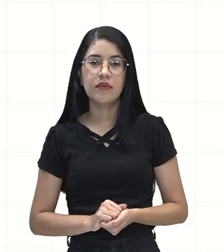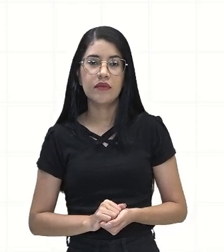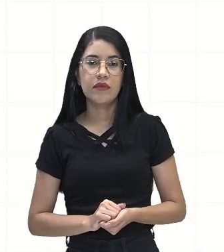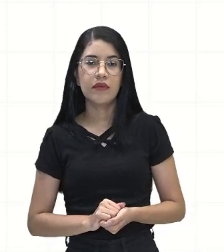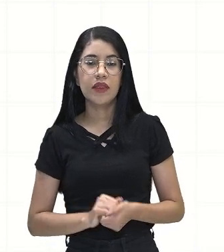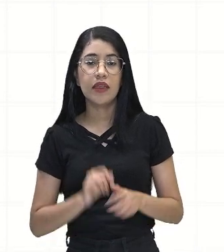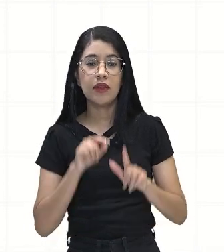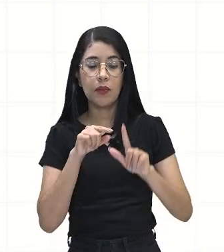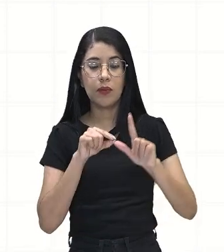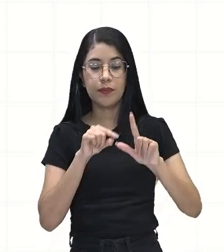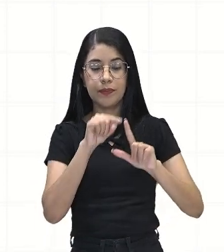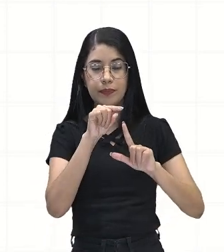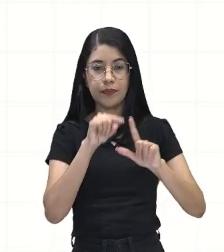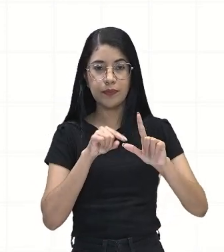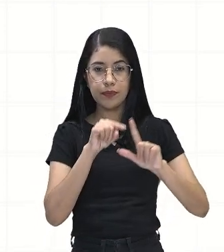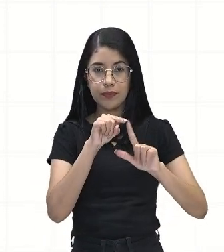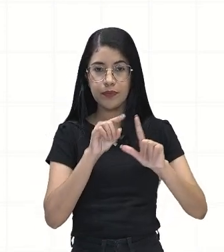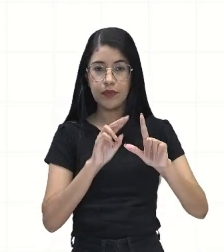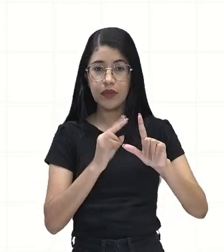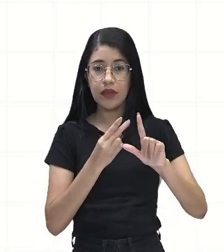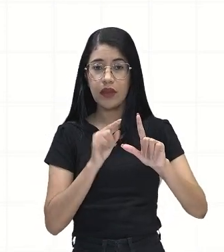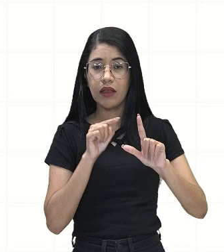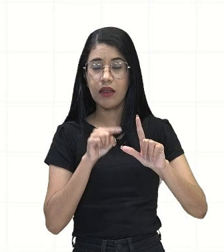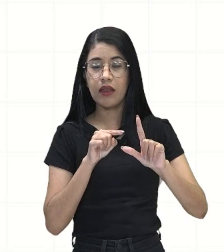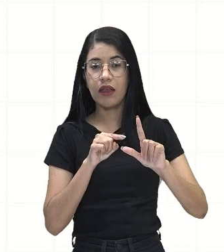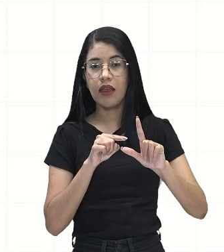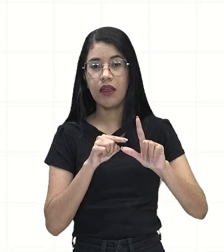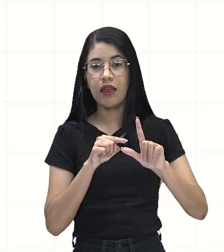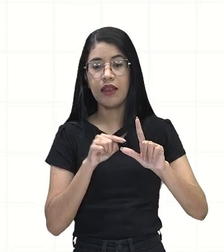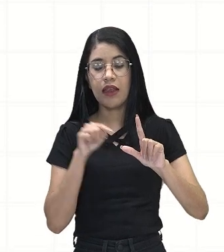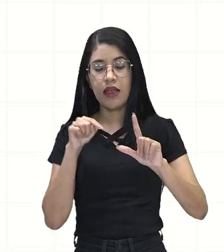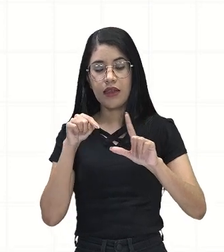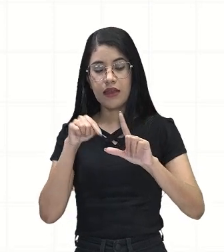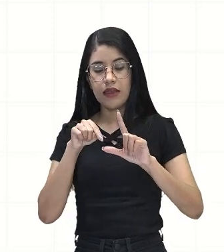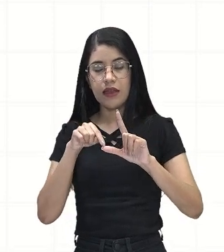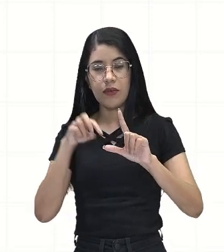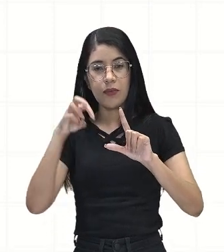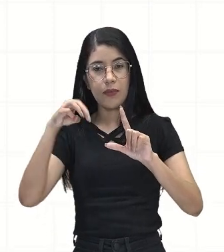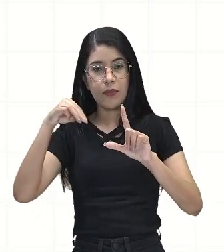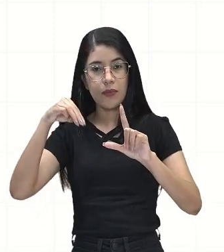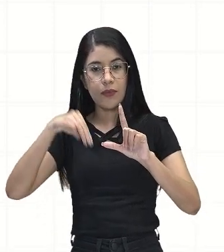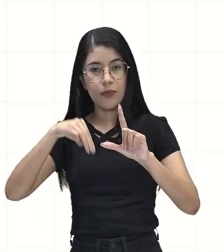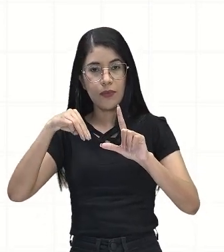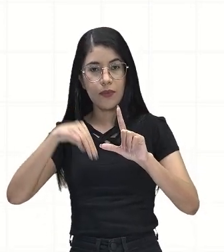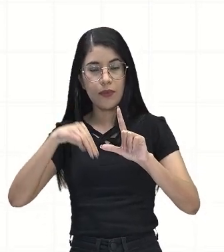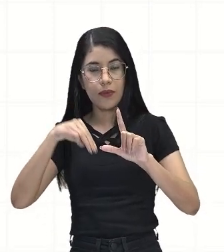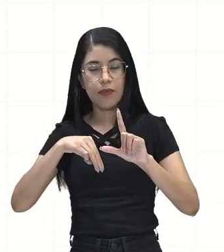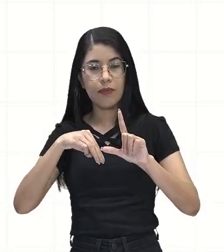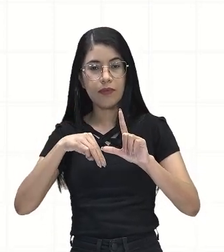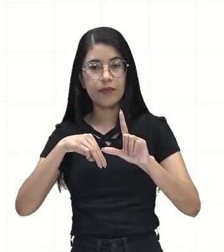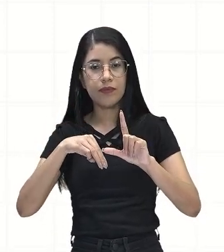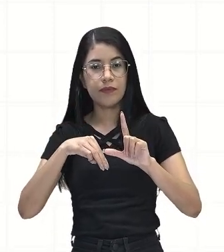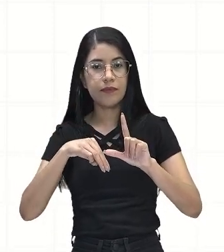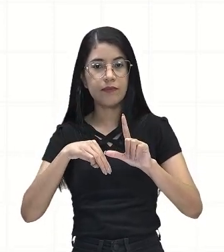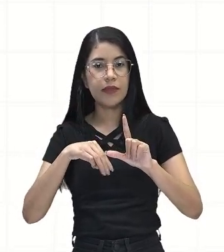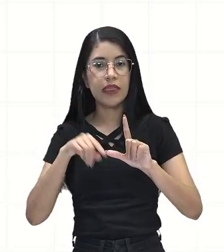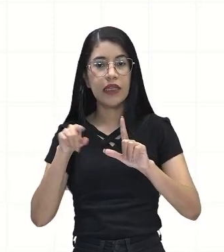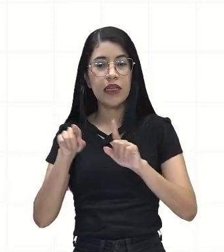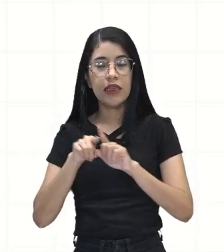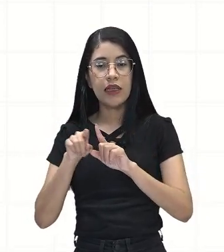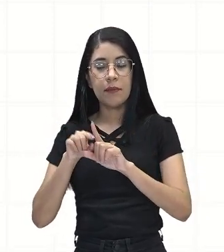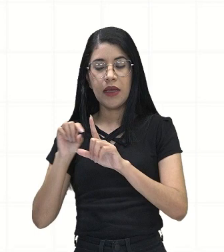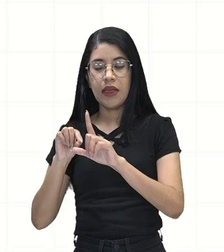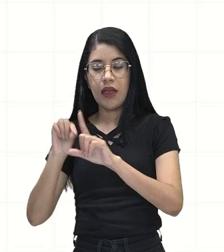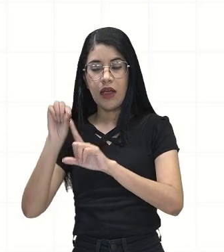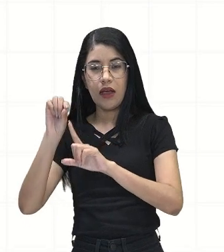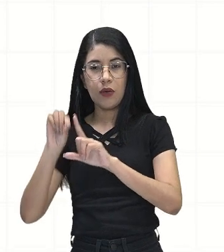essa altura, ela vai estar para a projeção M, né? Assim como a altura vai